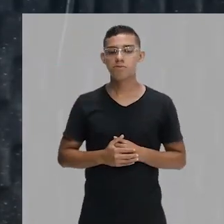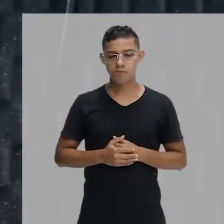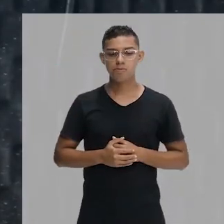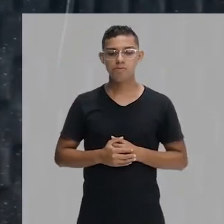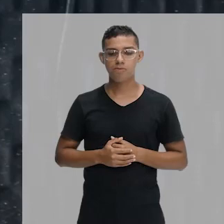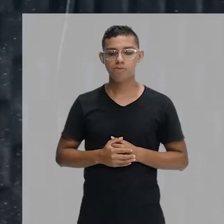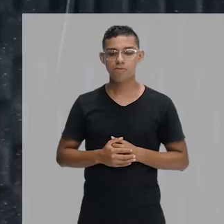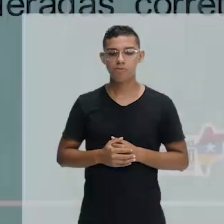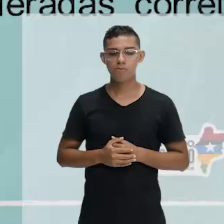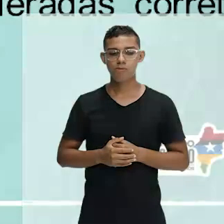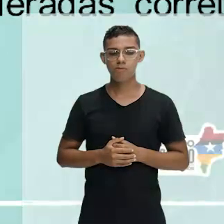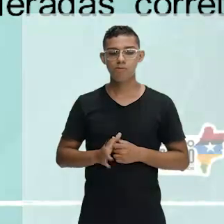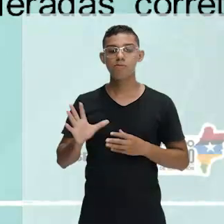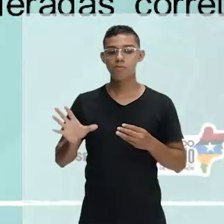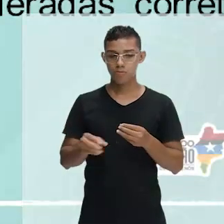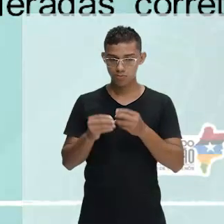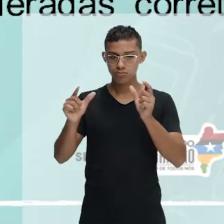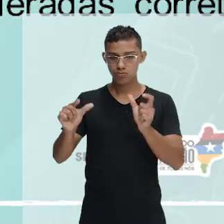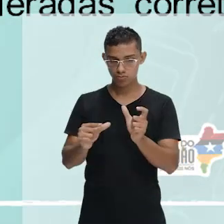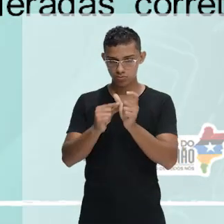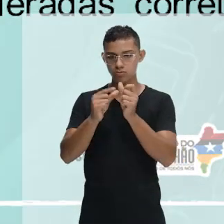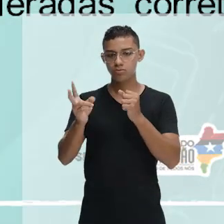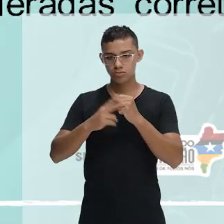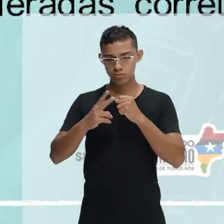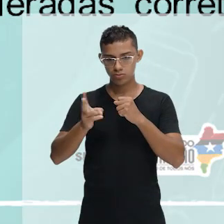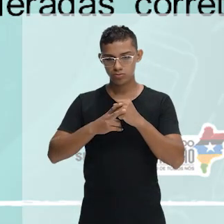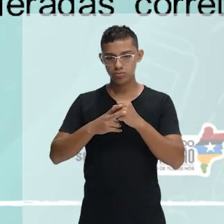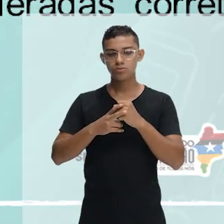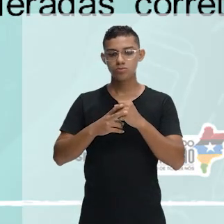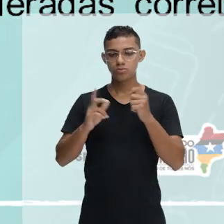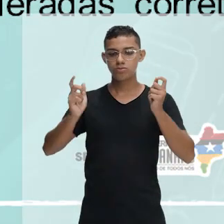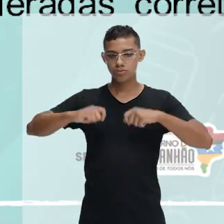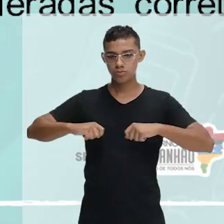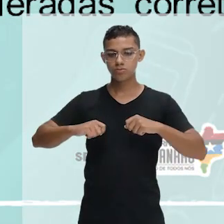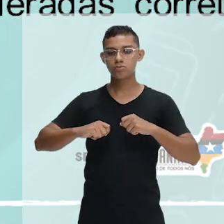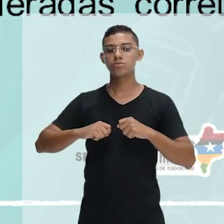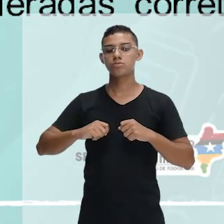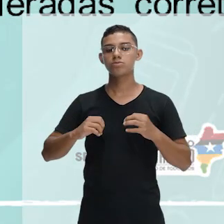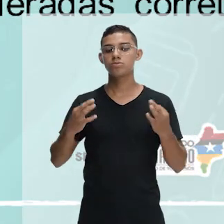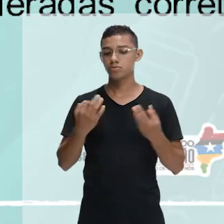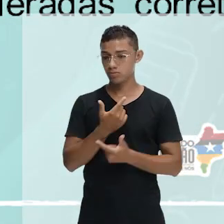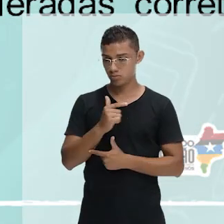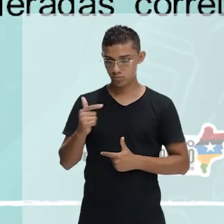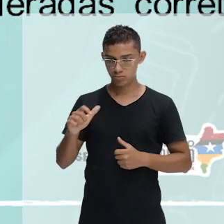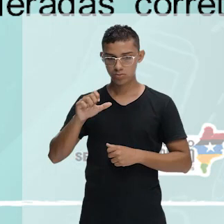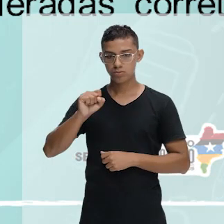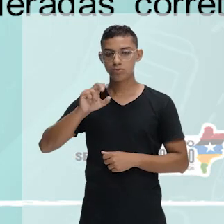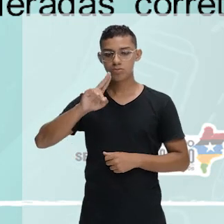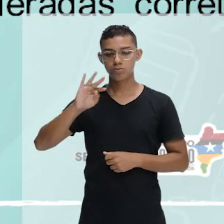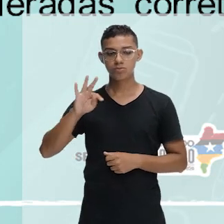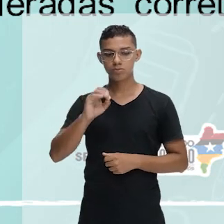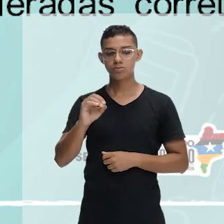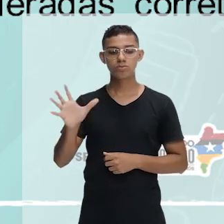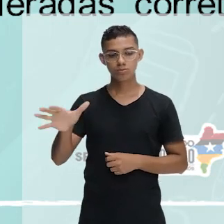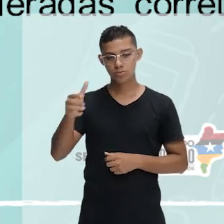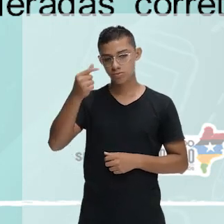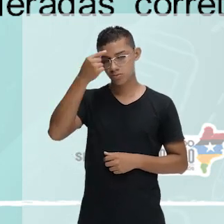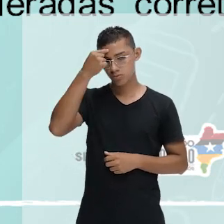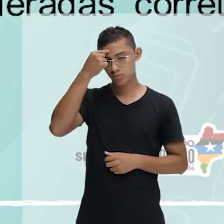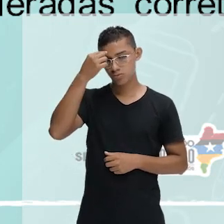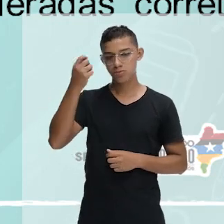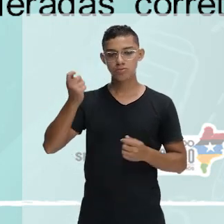Para conjugar um verbo com el pretérito de subjuntivo imperfecto, devemos memorizar la